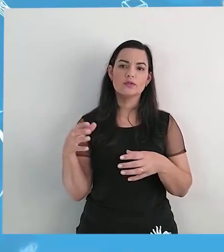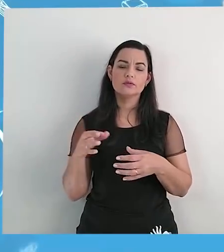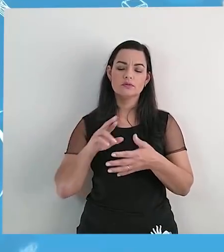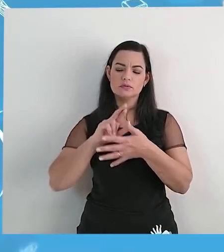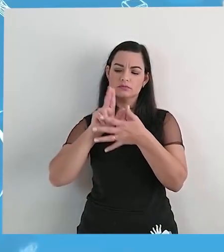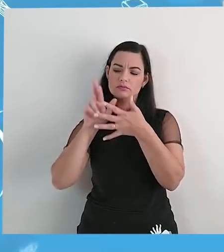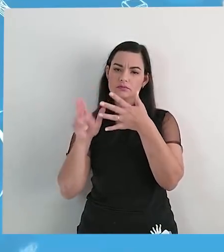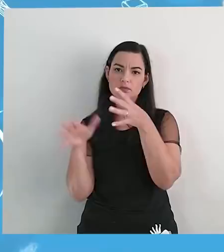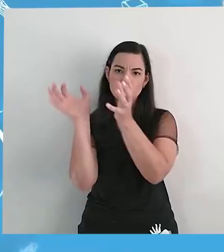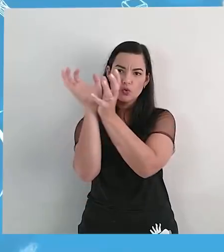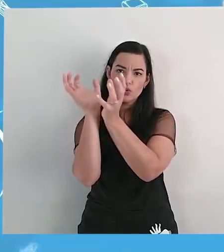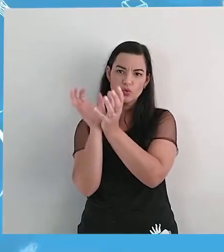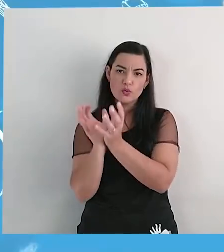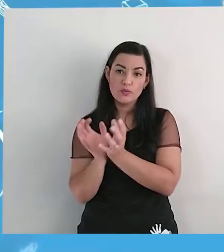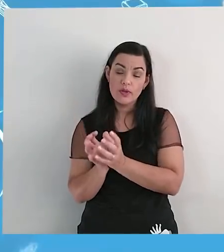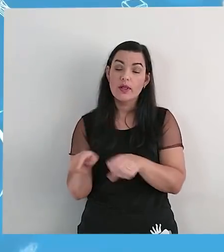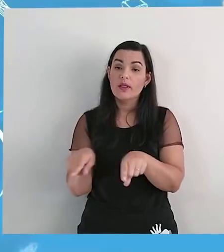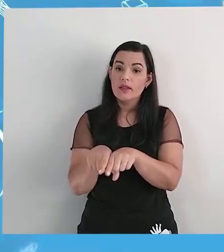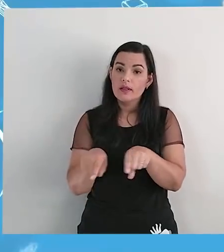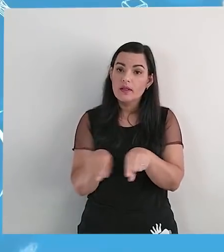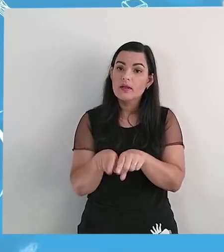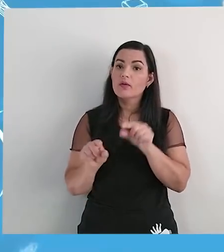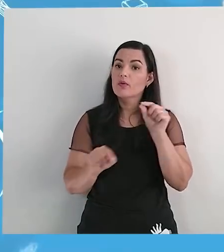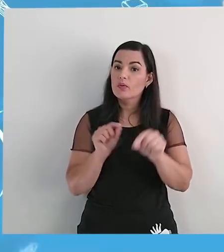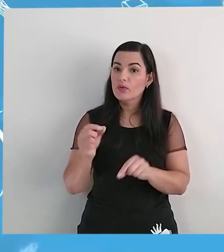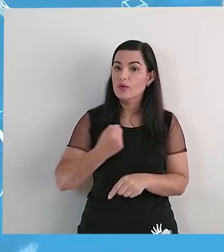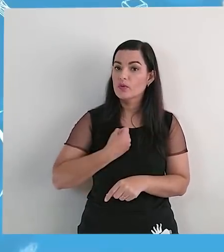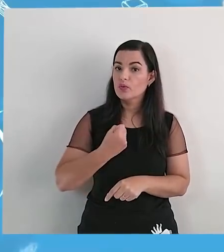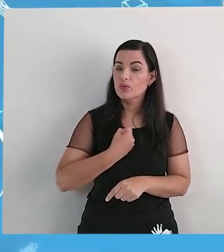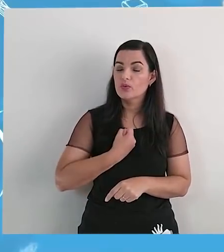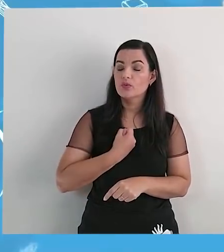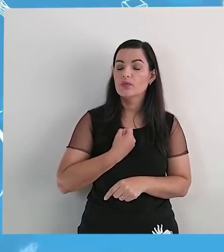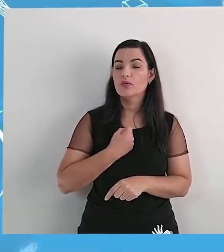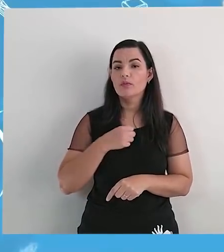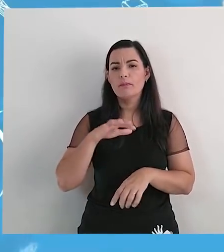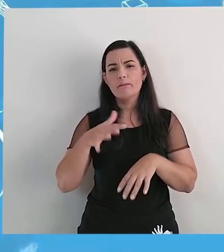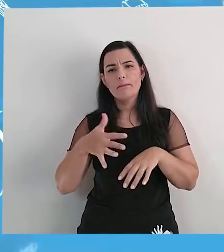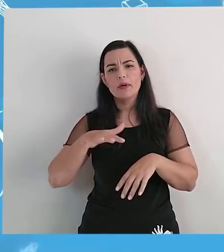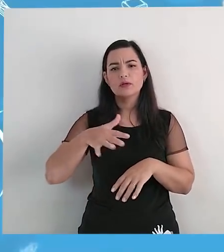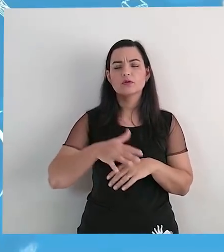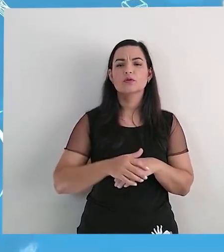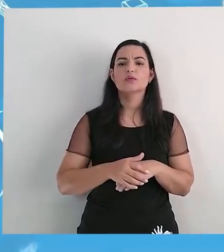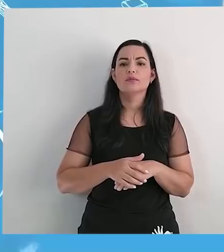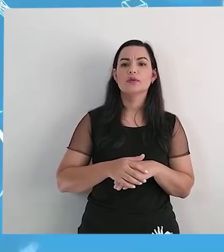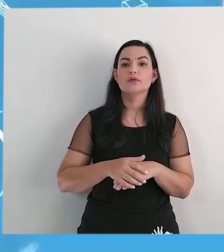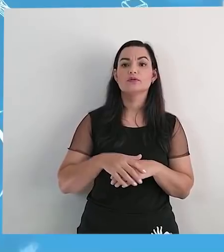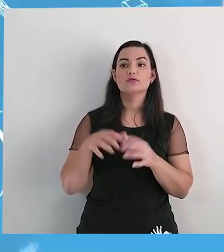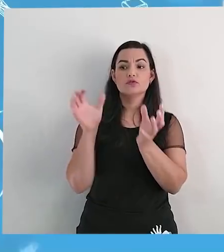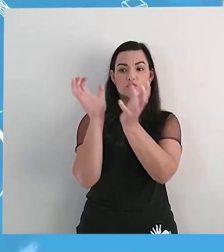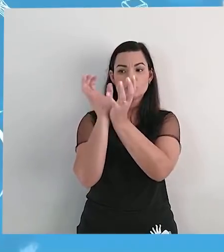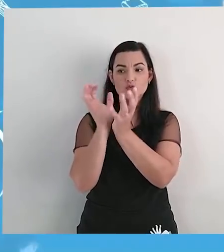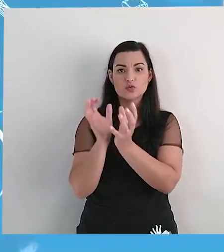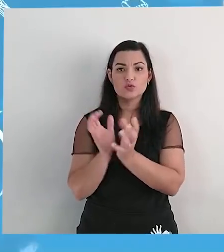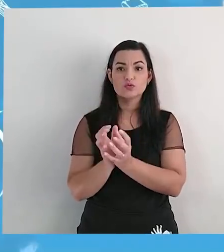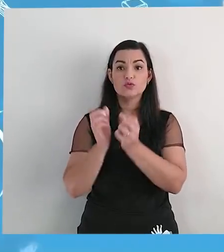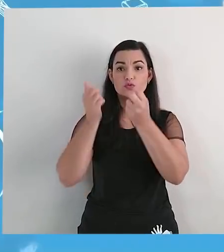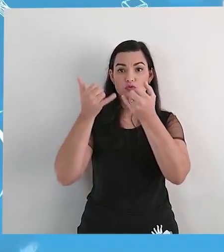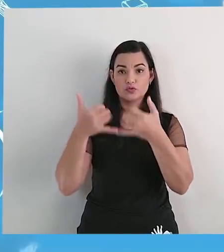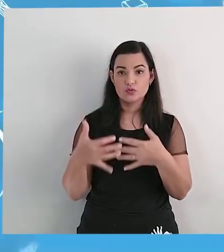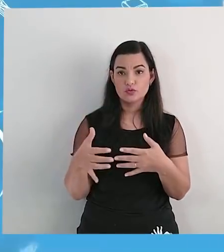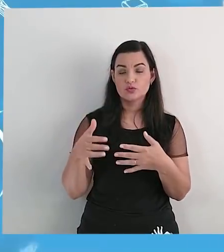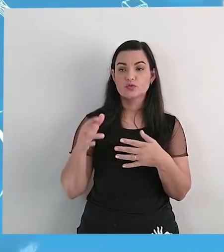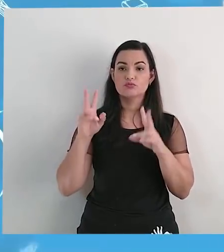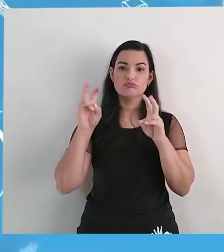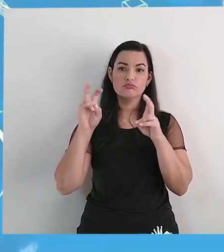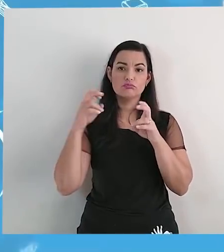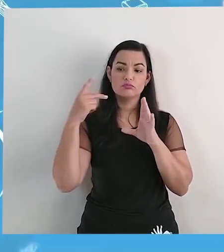temos também o número estimado de espécies descritas. Então, por exemplo, na região